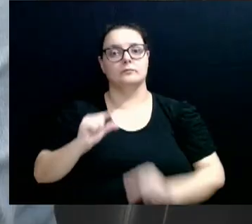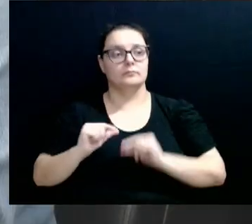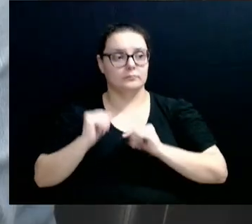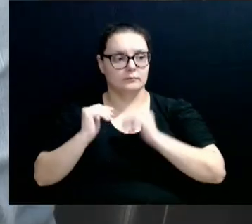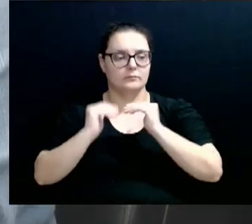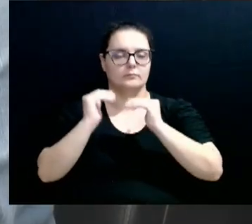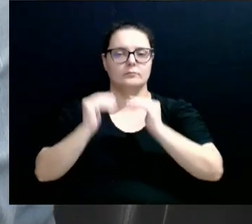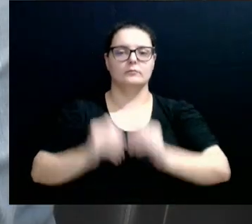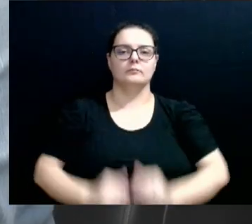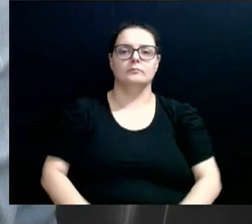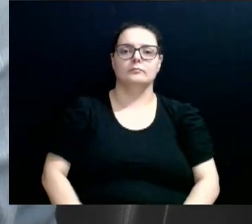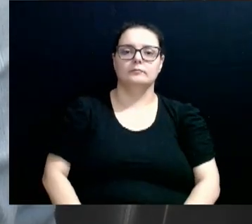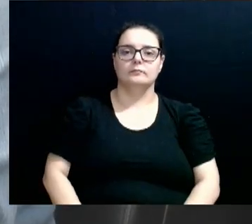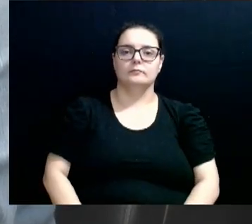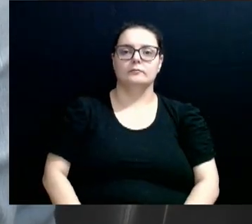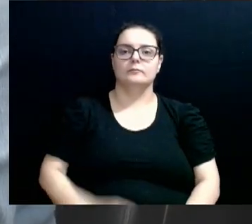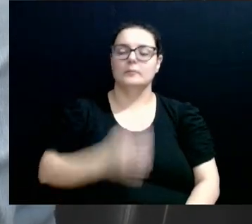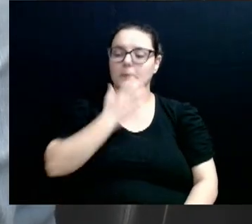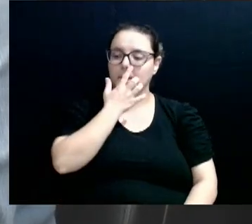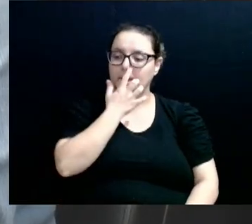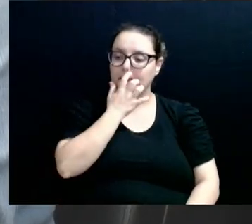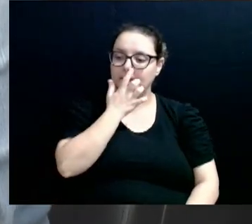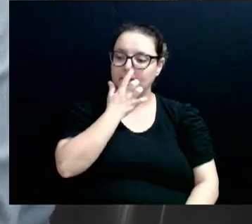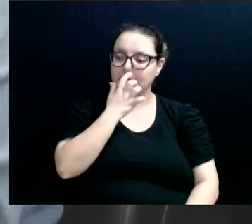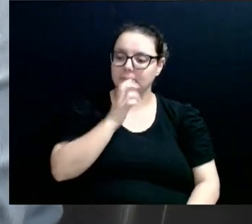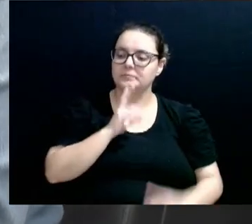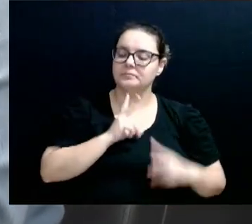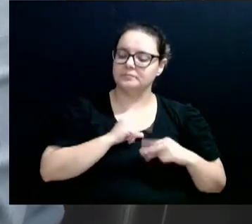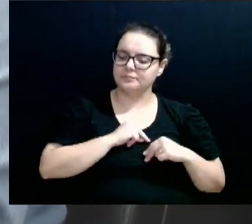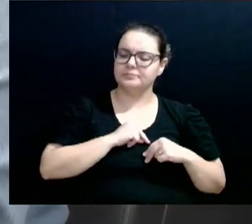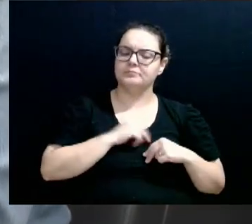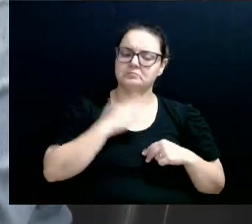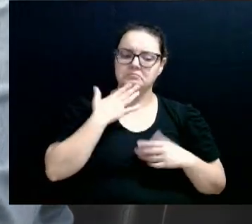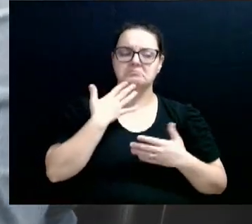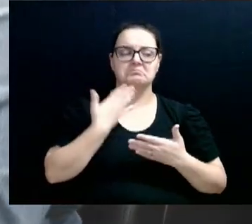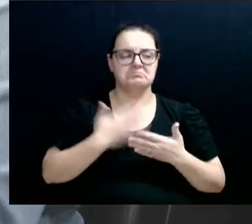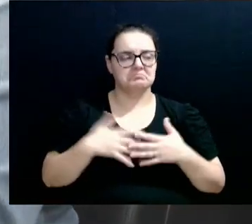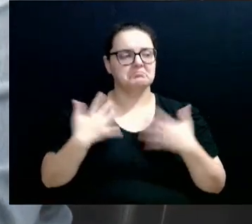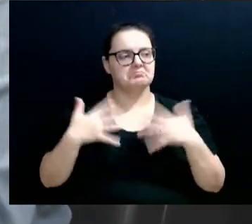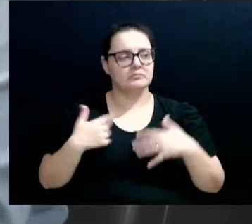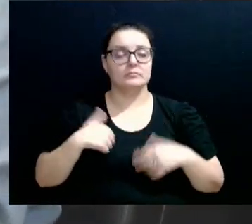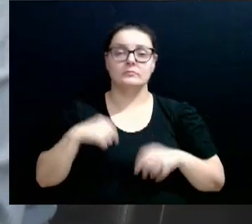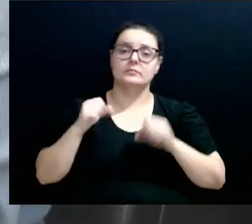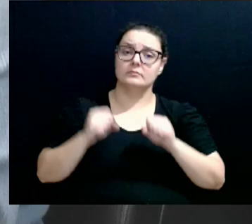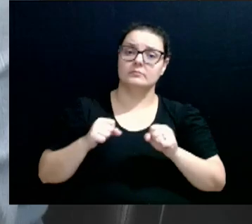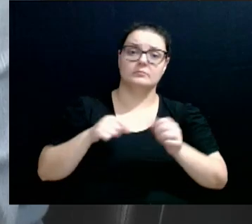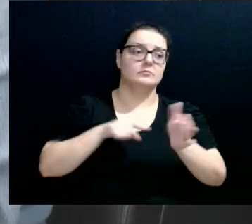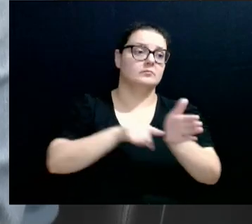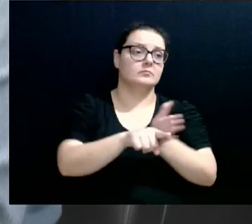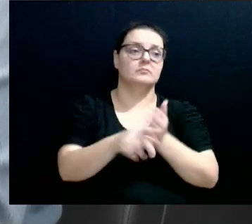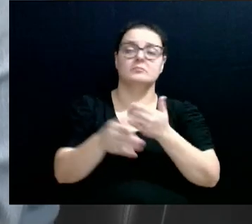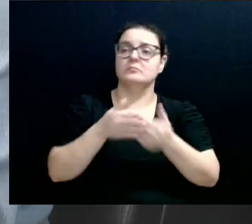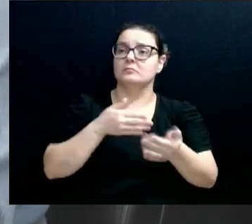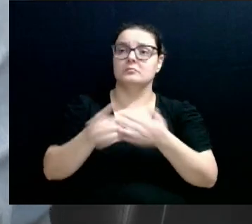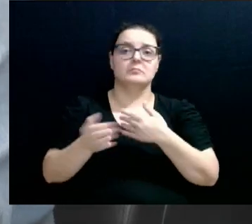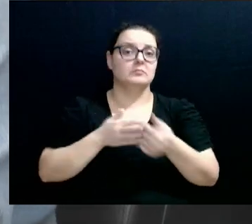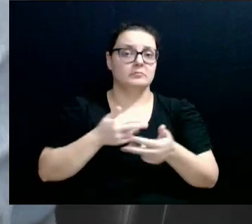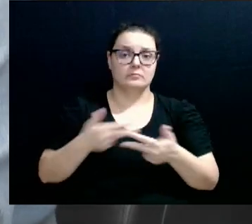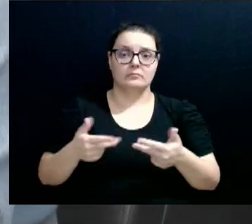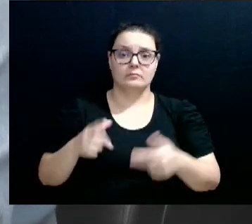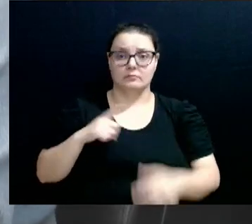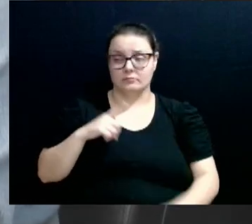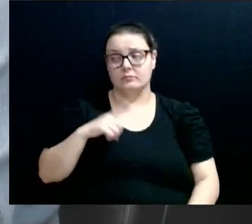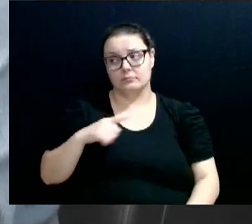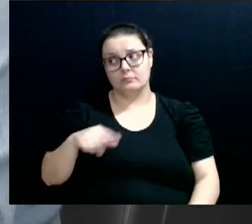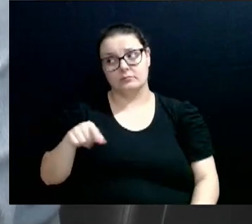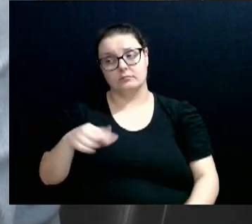E isso me encantou, essa perspectiva de, pô, eu posso questionar qualquer coisa, porque também tem isso. Acho que